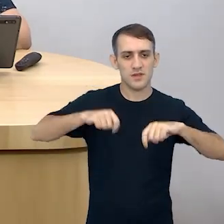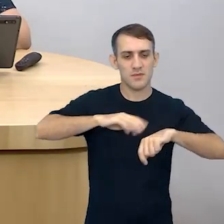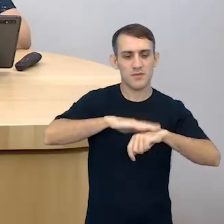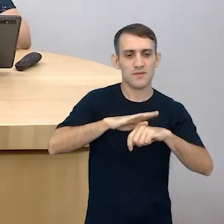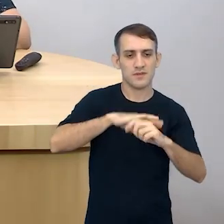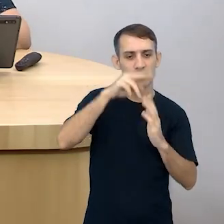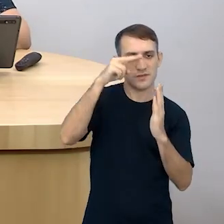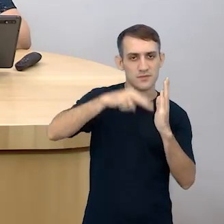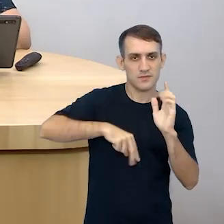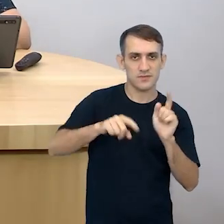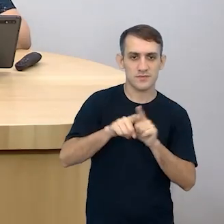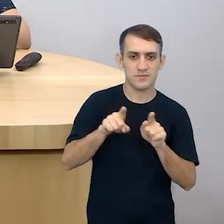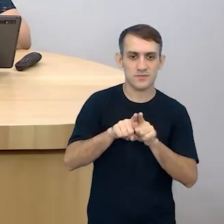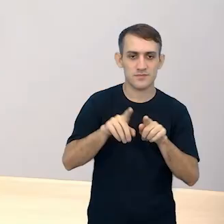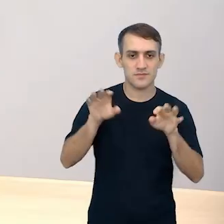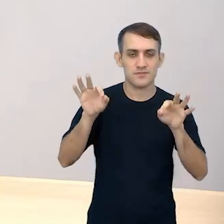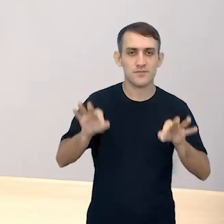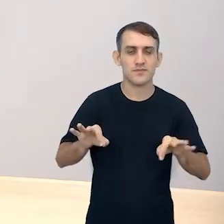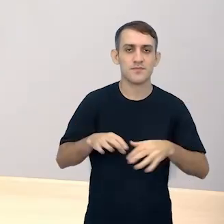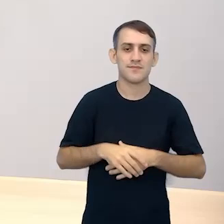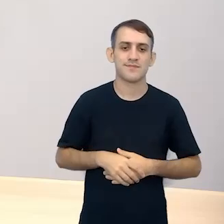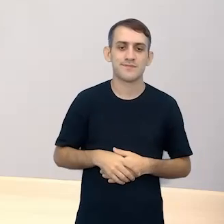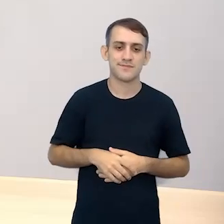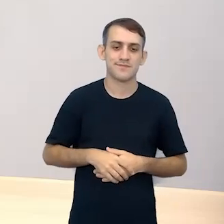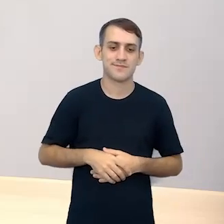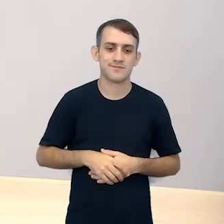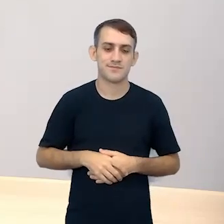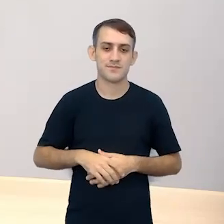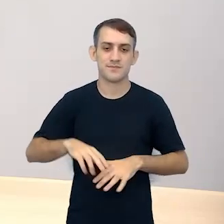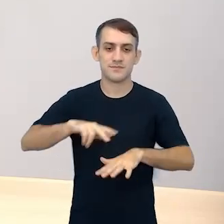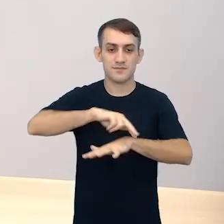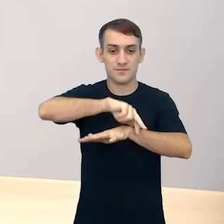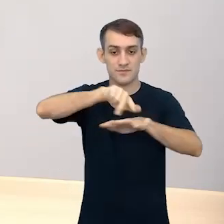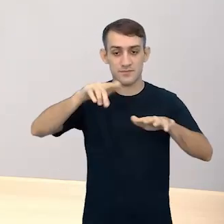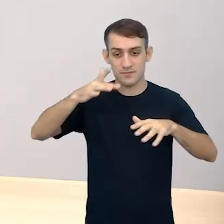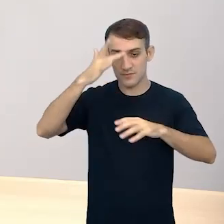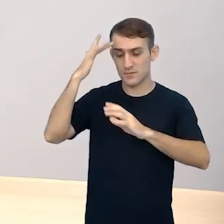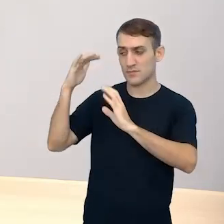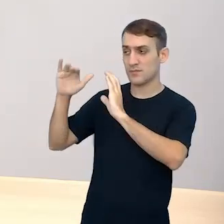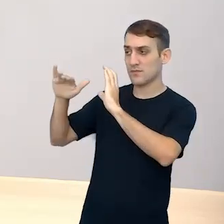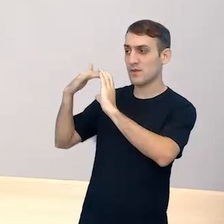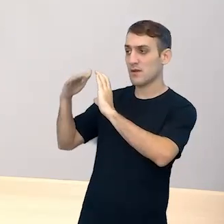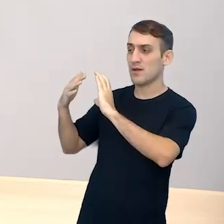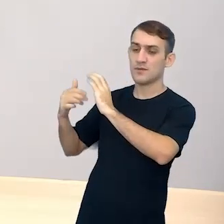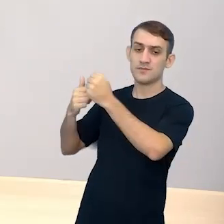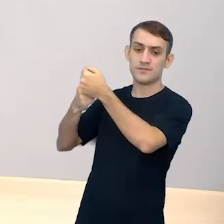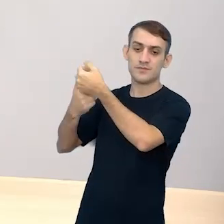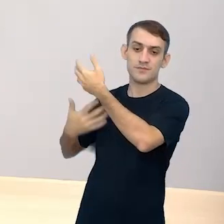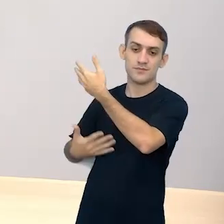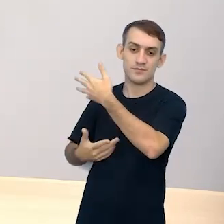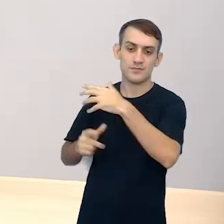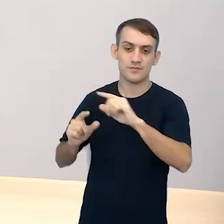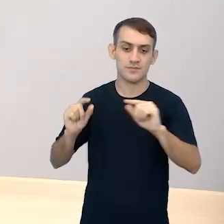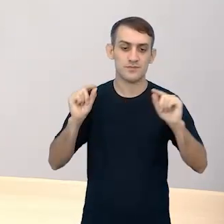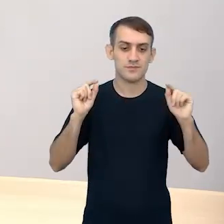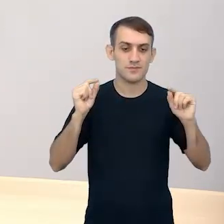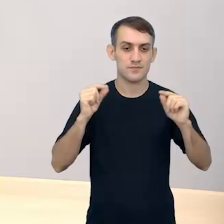do chat para você, que vários, né, eles estão colocando aqui,